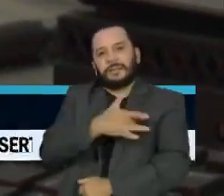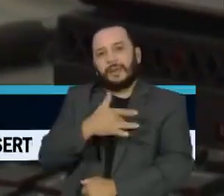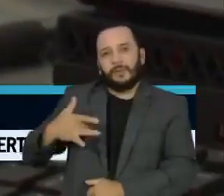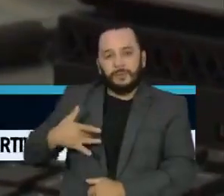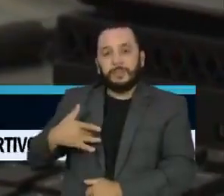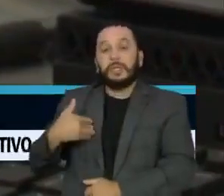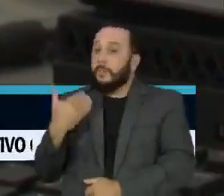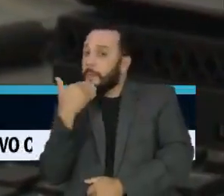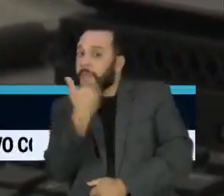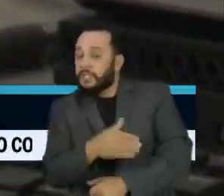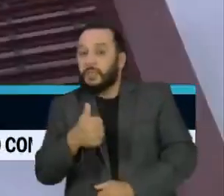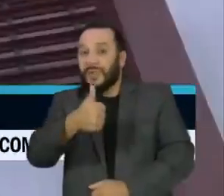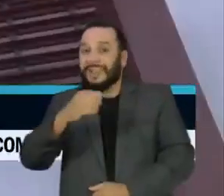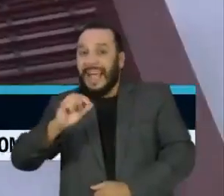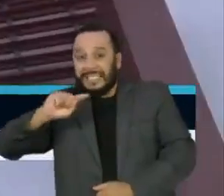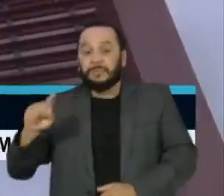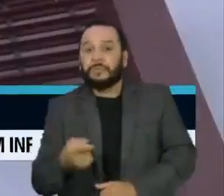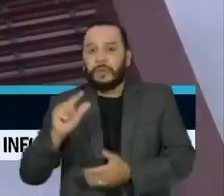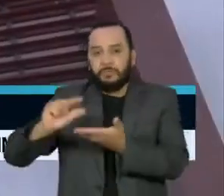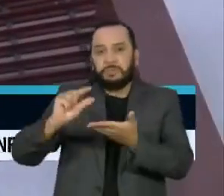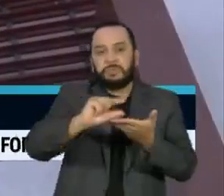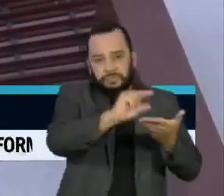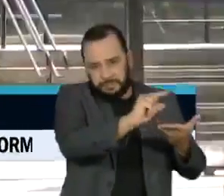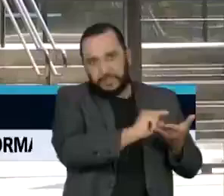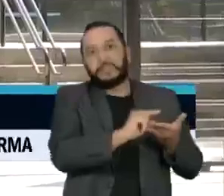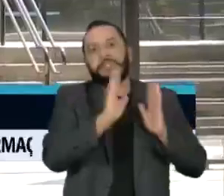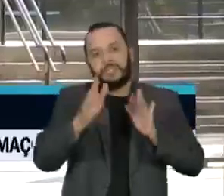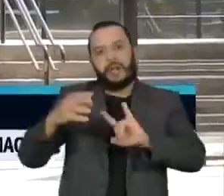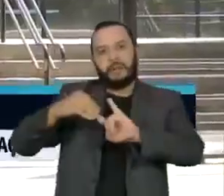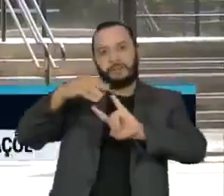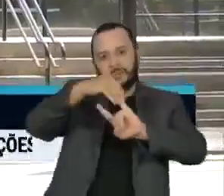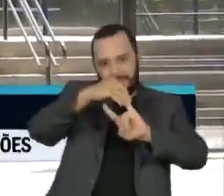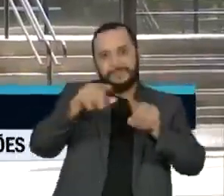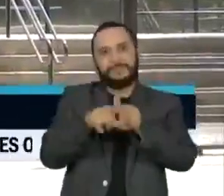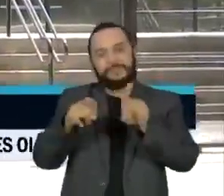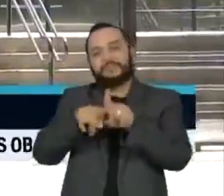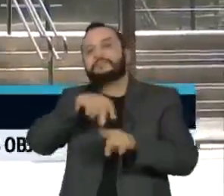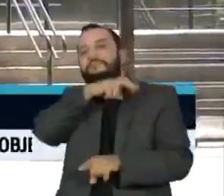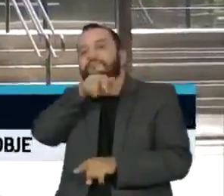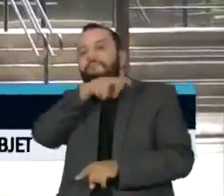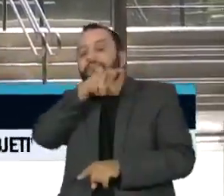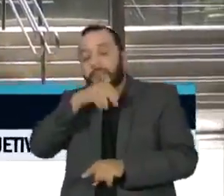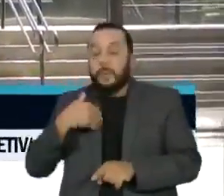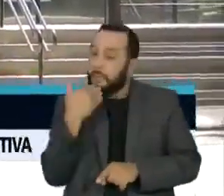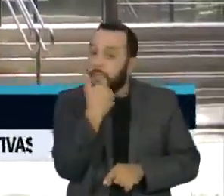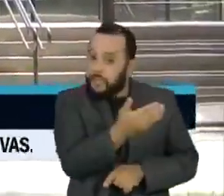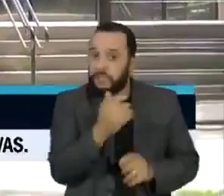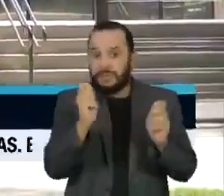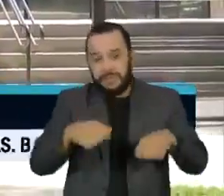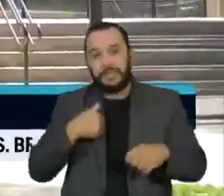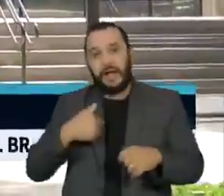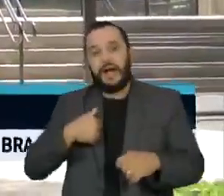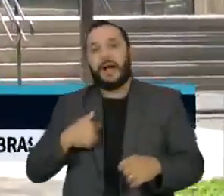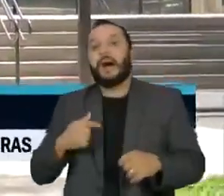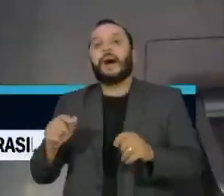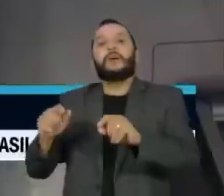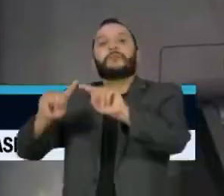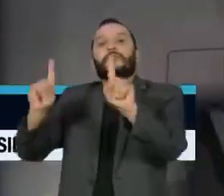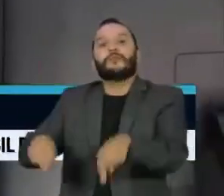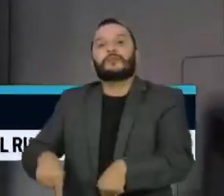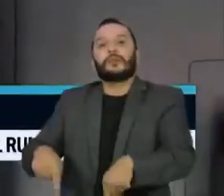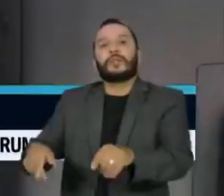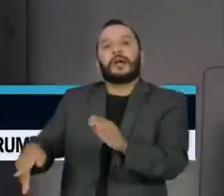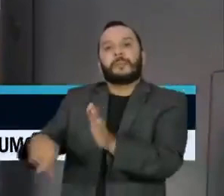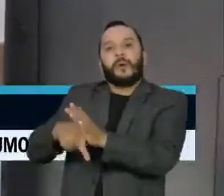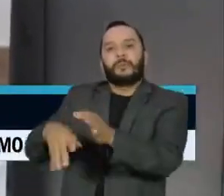mil doses da vacina contra a Covid-19 para a Fiocruz e o Instituto Butantan para que fossem aplicados nos servidores da corte.